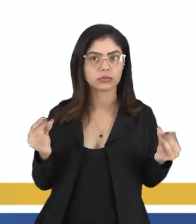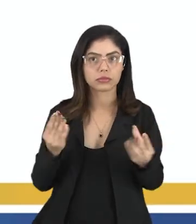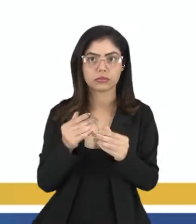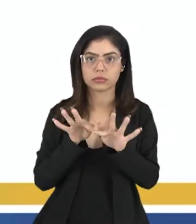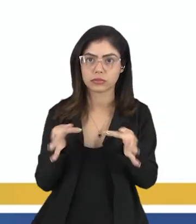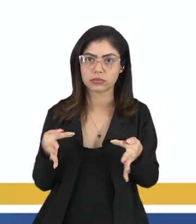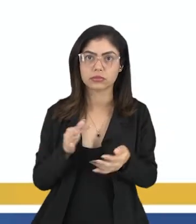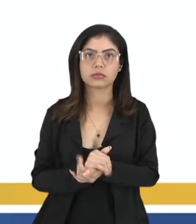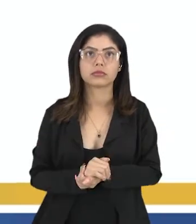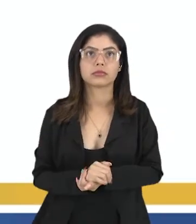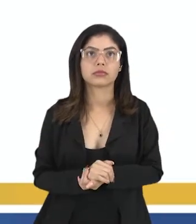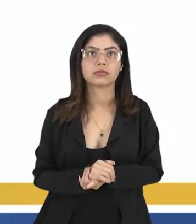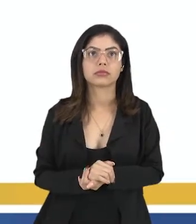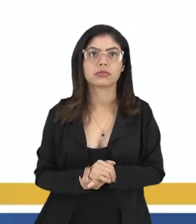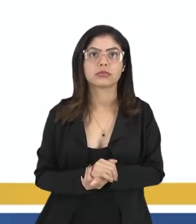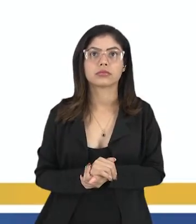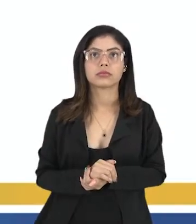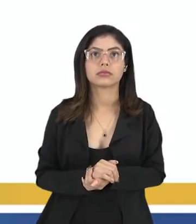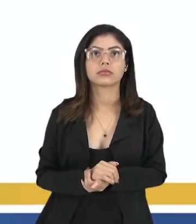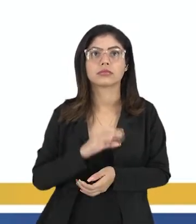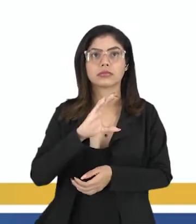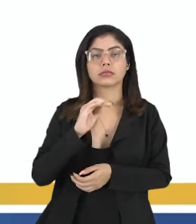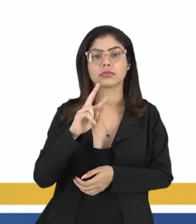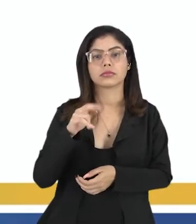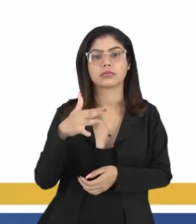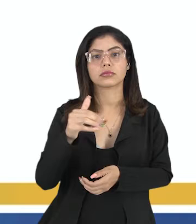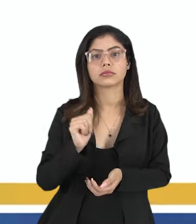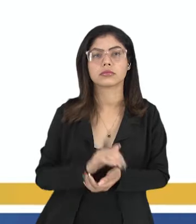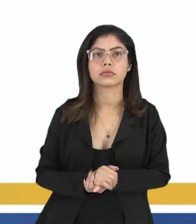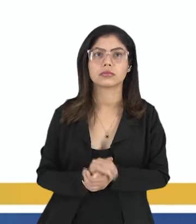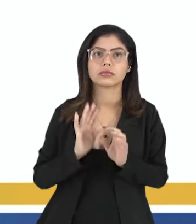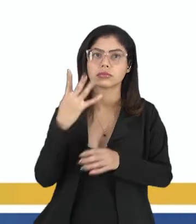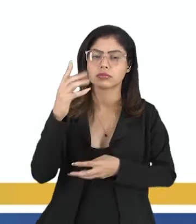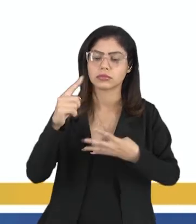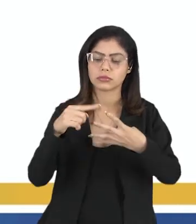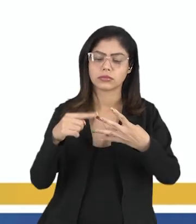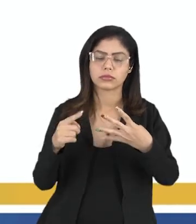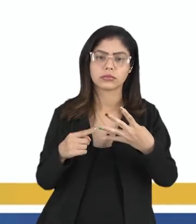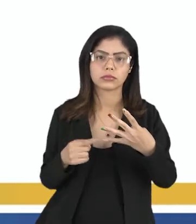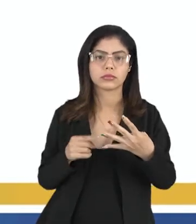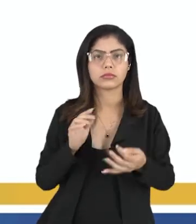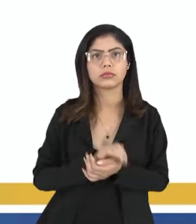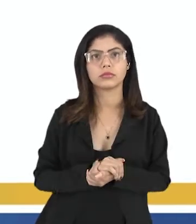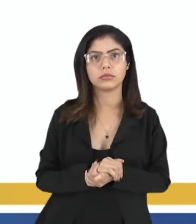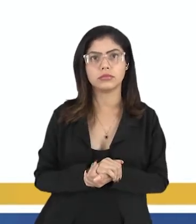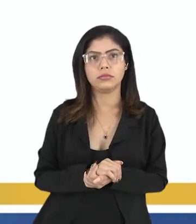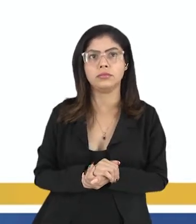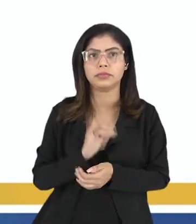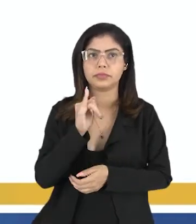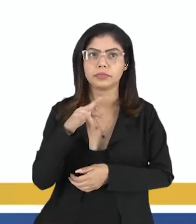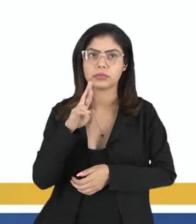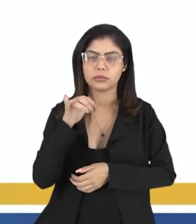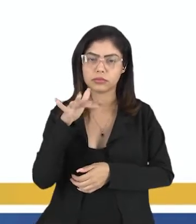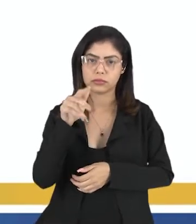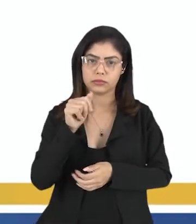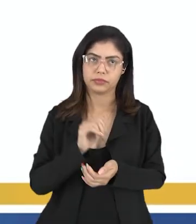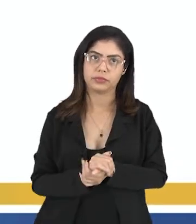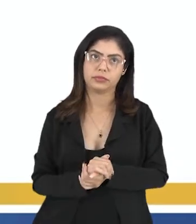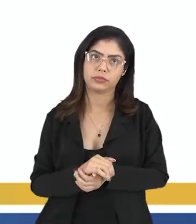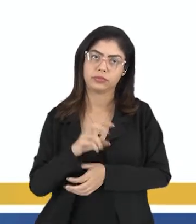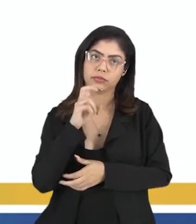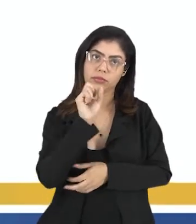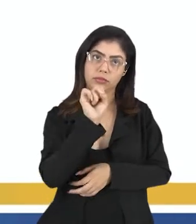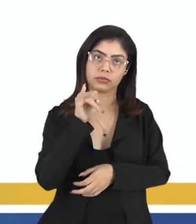as simples e as compostas, ok? Quais são os 4 tipos de reações inorgânicas? Nós temos as